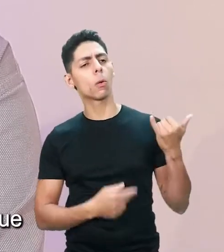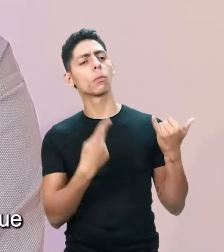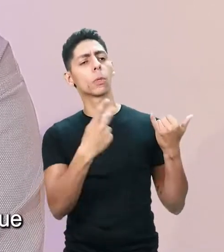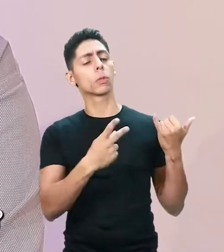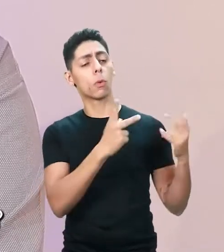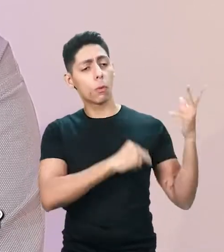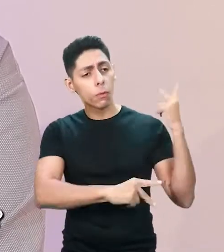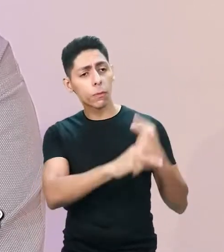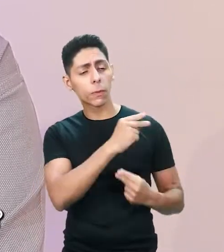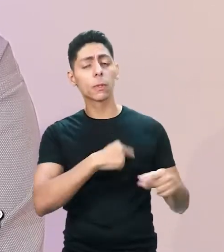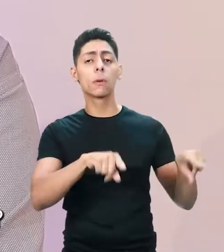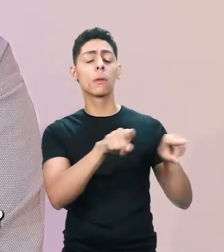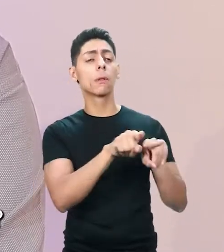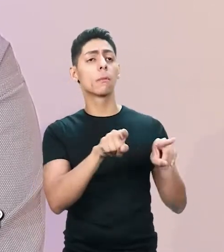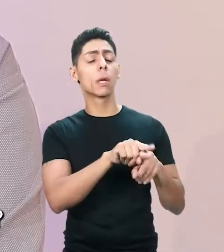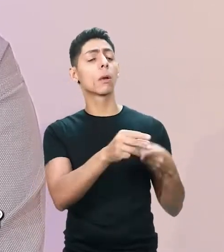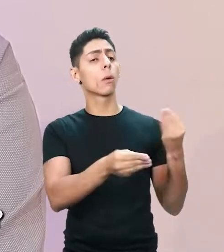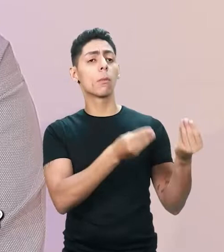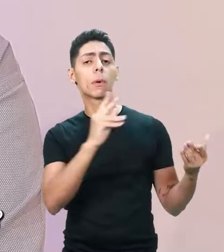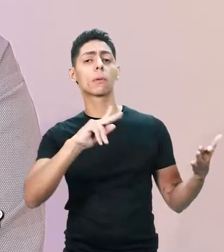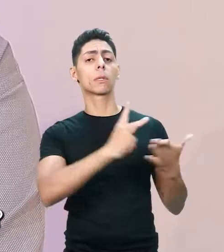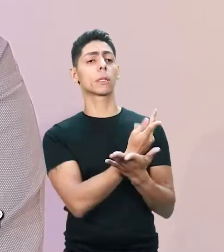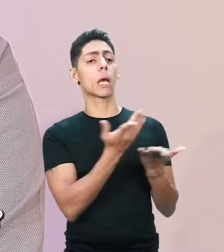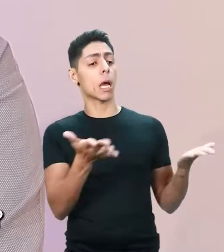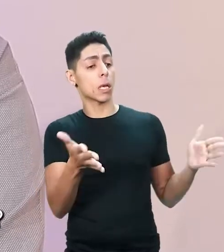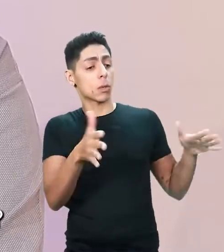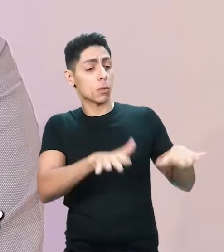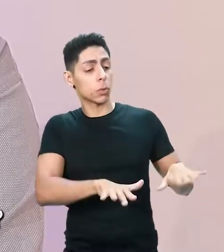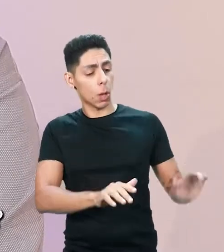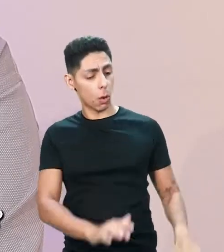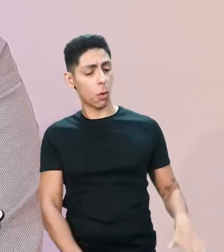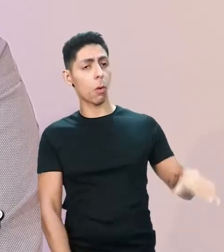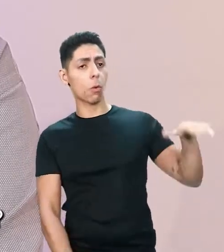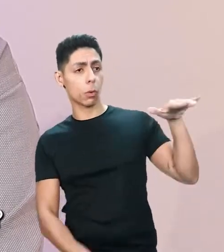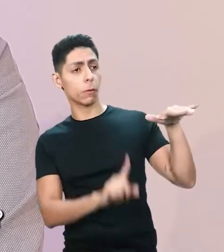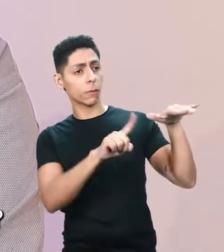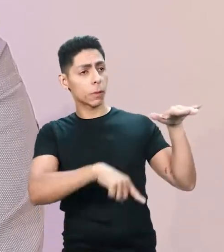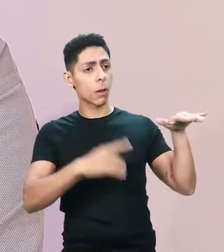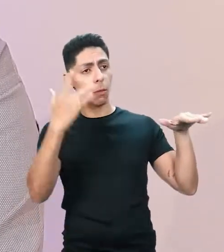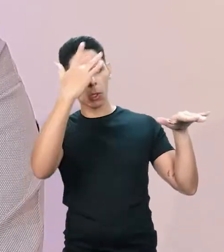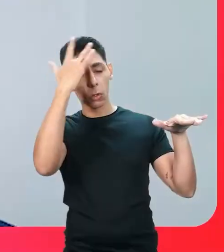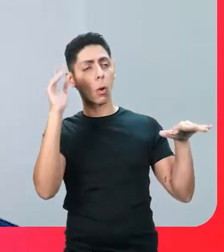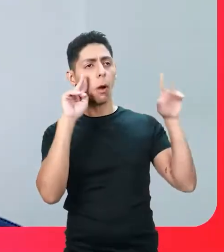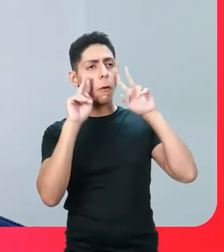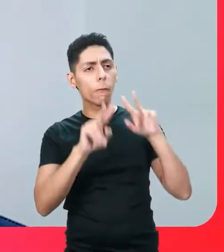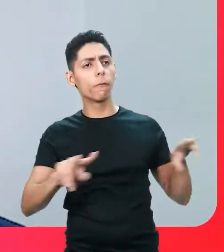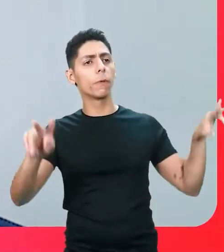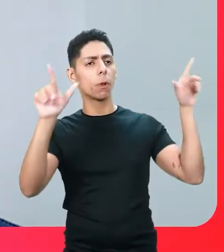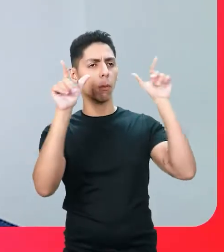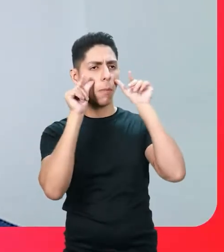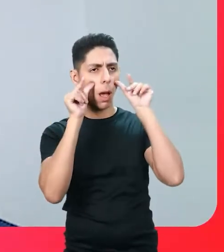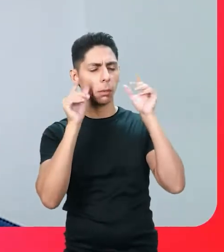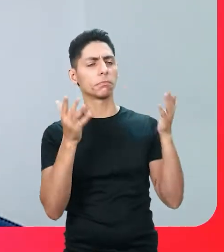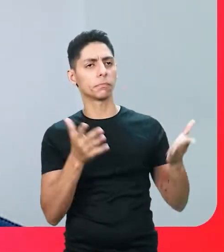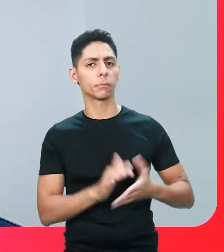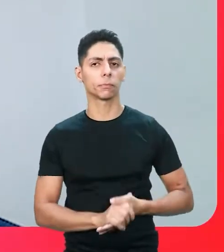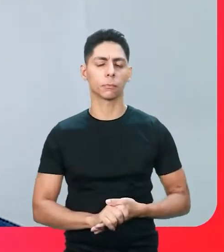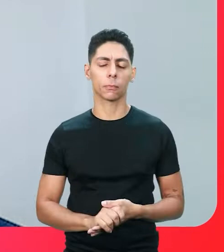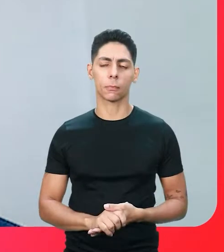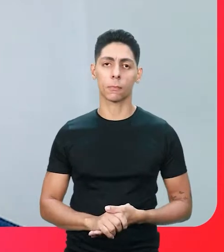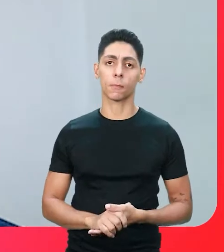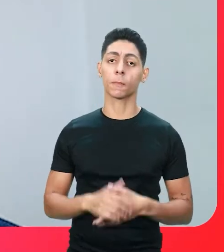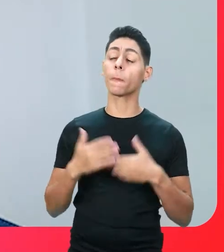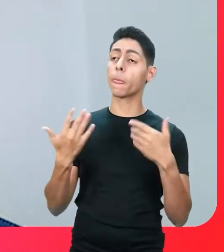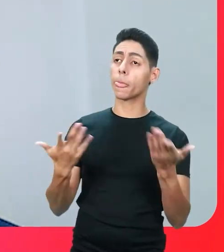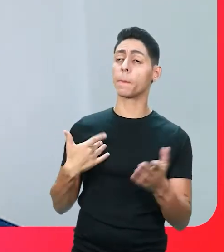e como é que foi a inclusão já na infância enquanto uma pessoa com baixa visão. Pois é, eu nasci lá